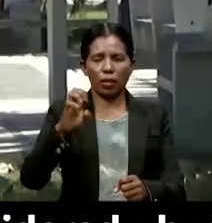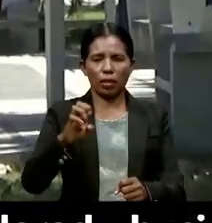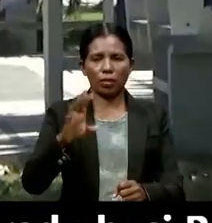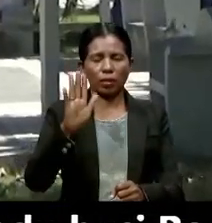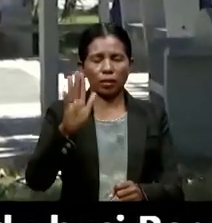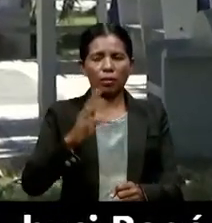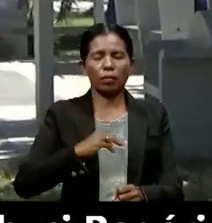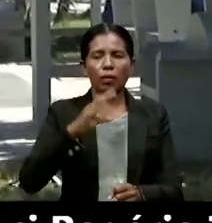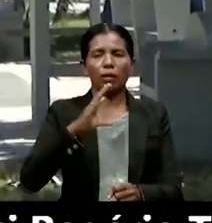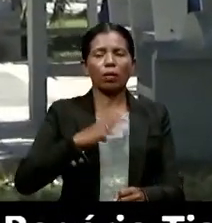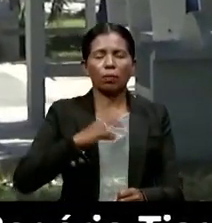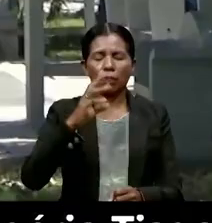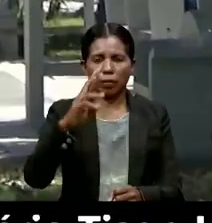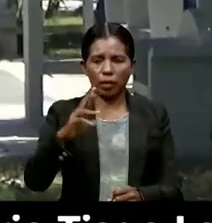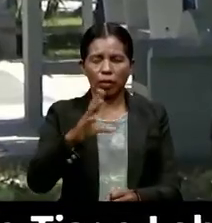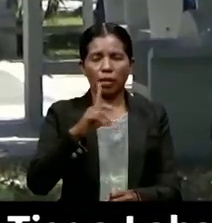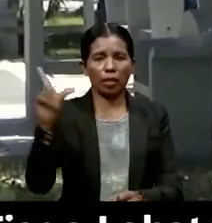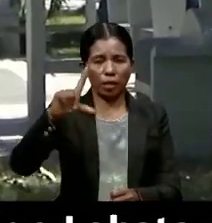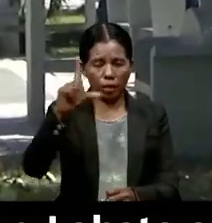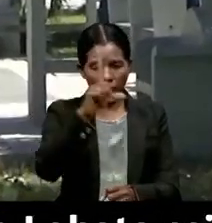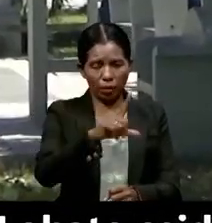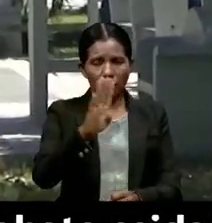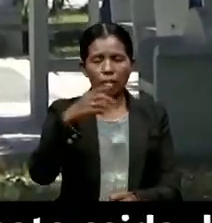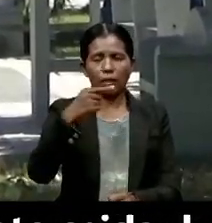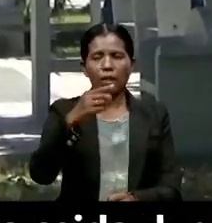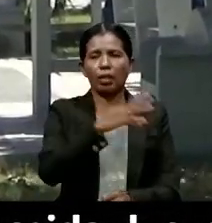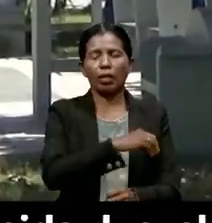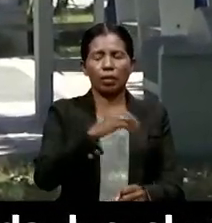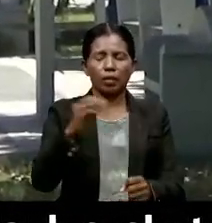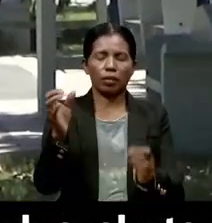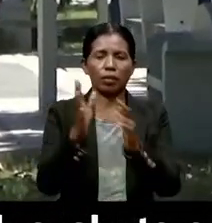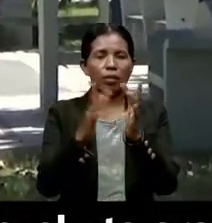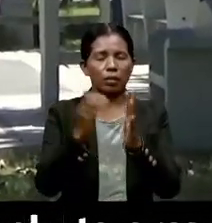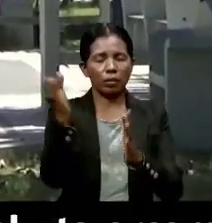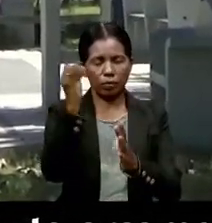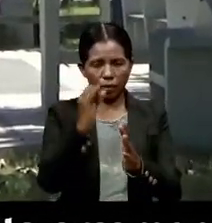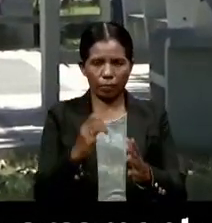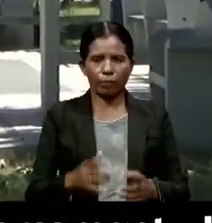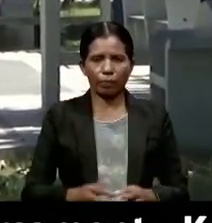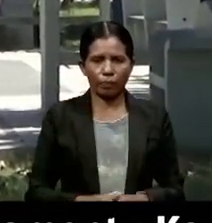Maio, Colmeira, Largo Residere, Bezea Bibi, Cristo Rei, no Campo Alor, Abraão Amaral, Ziemen.